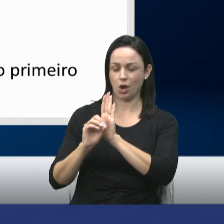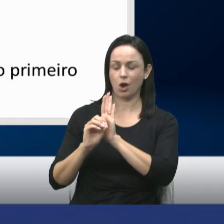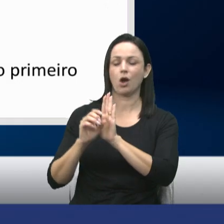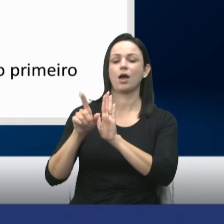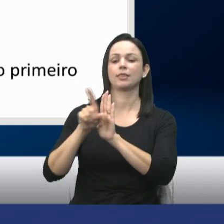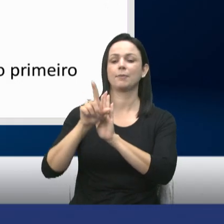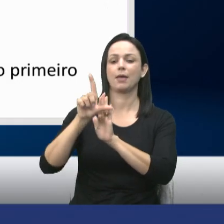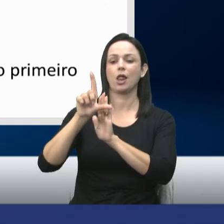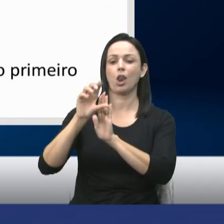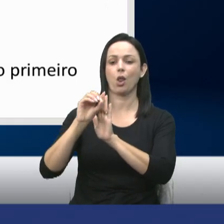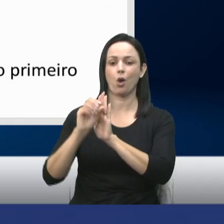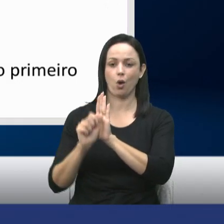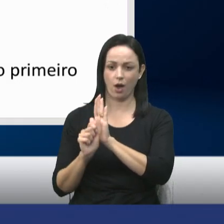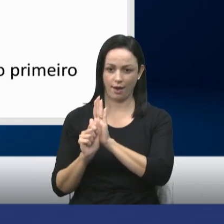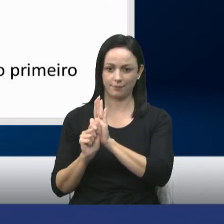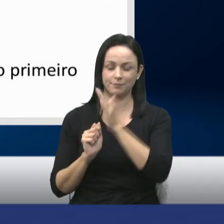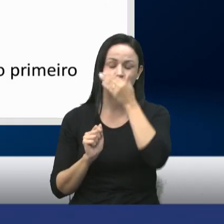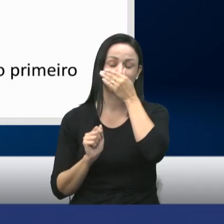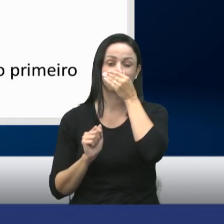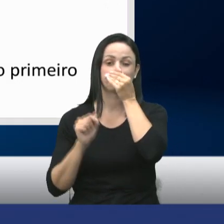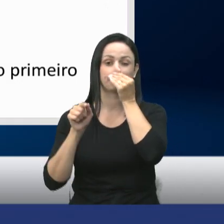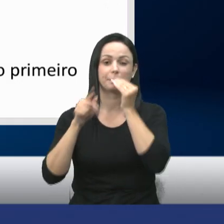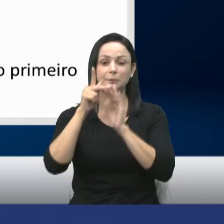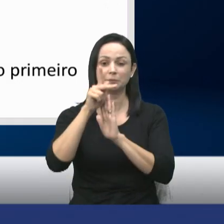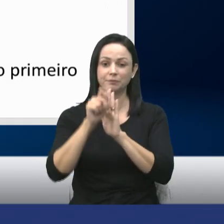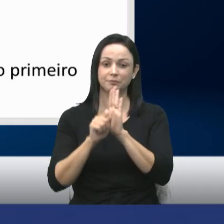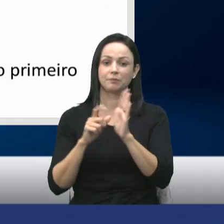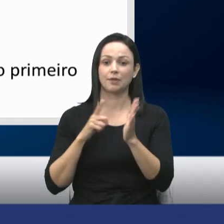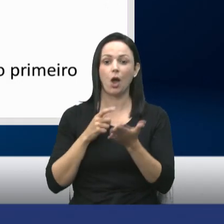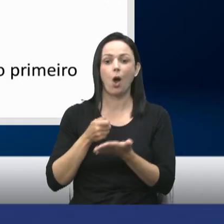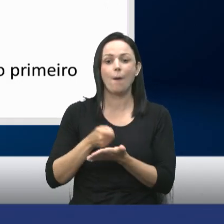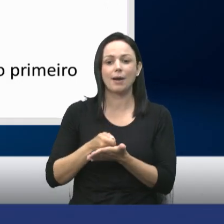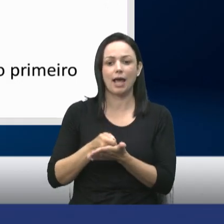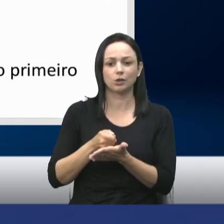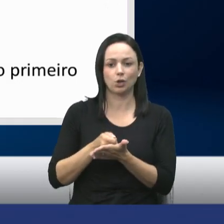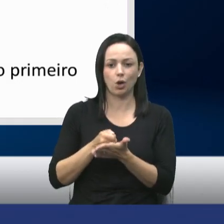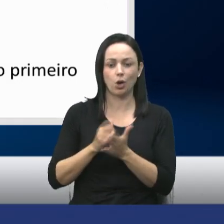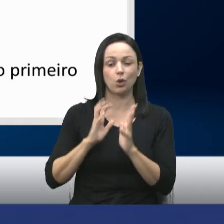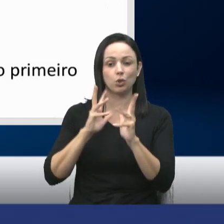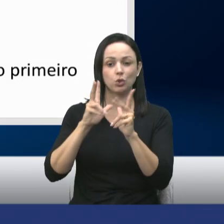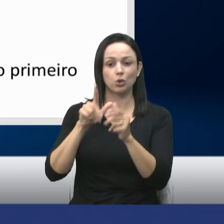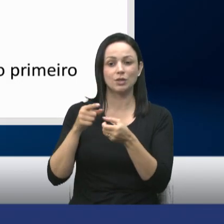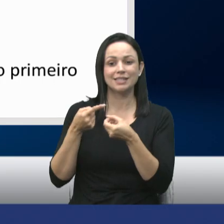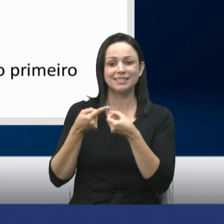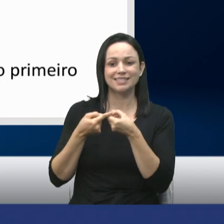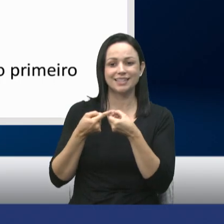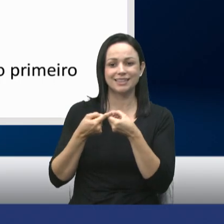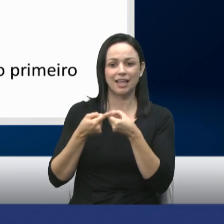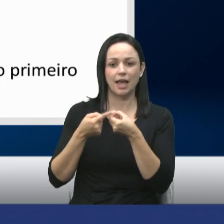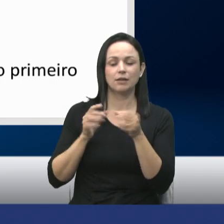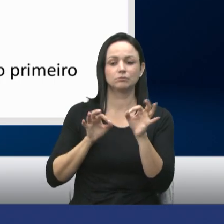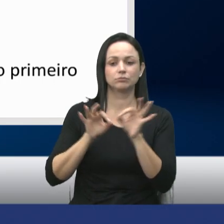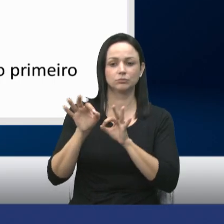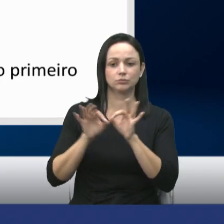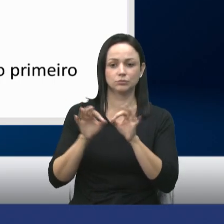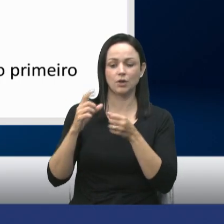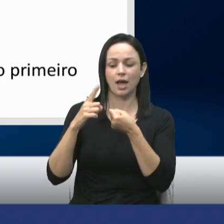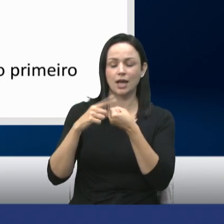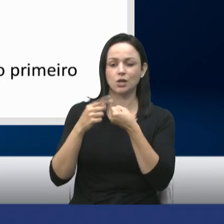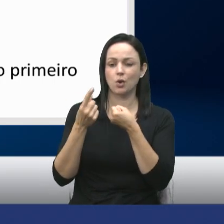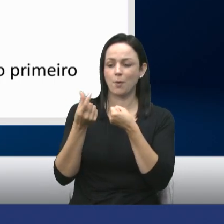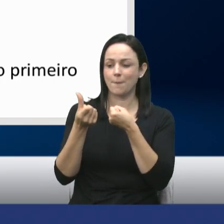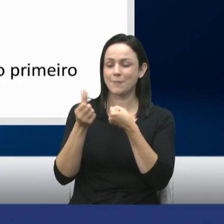O PPA ele está previsto, é obrigatório que todos os municípios elaborem esse plano, ele está previsto no artigo 165